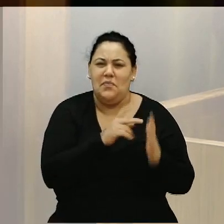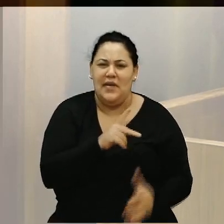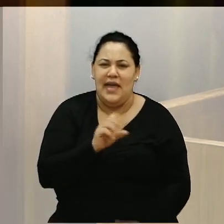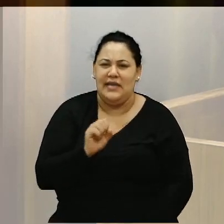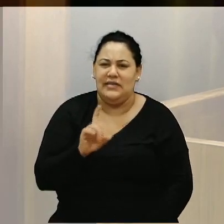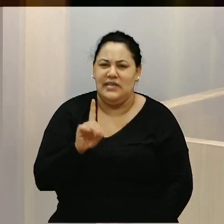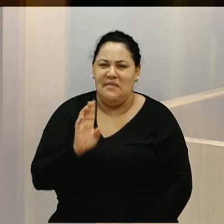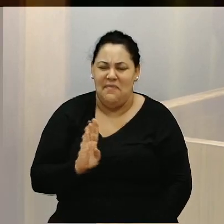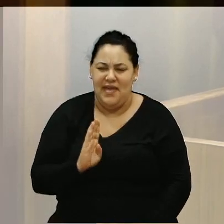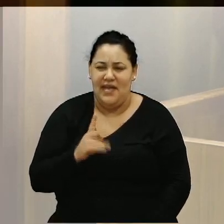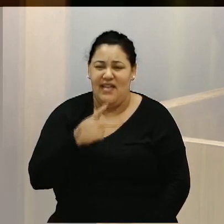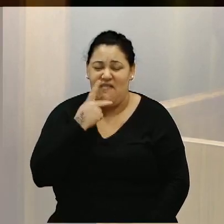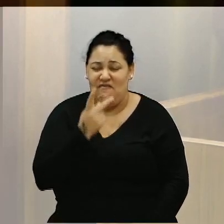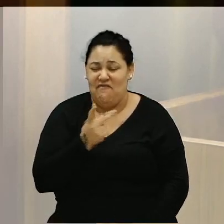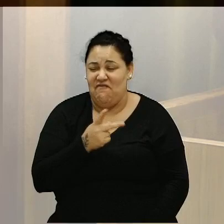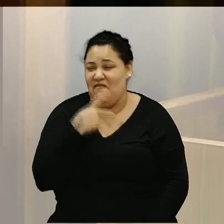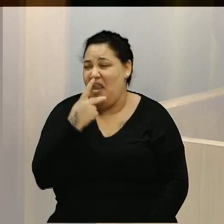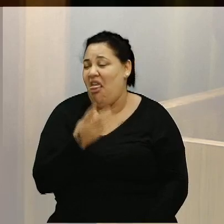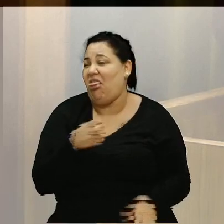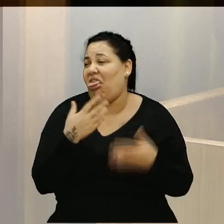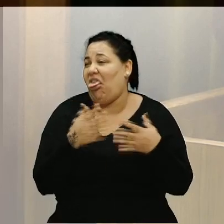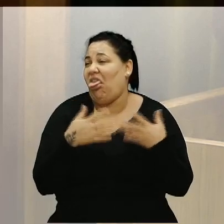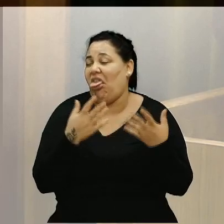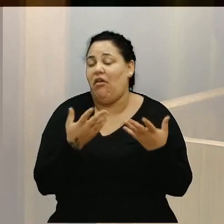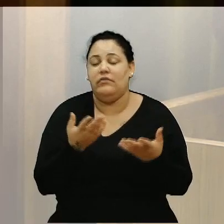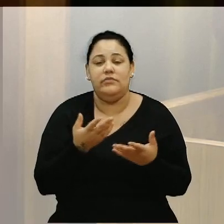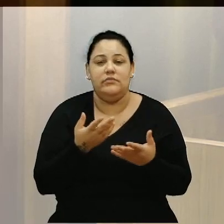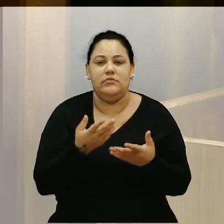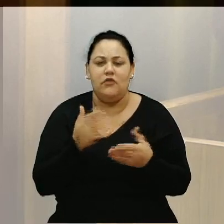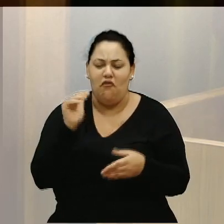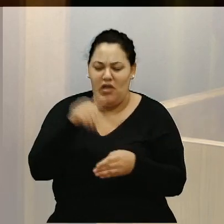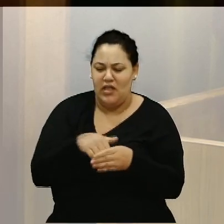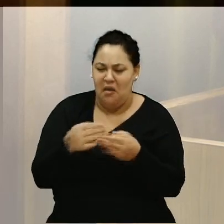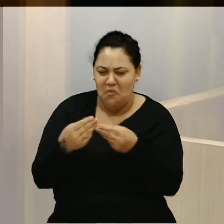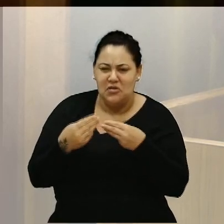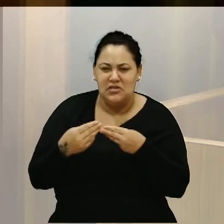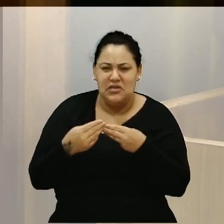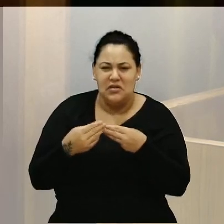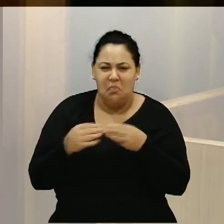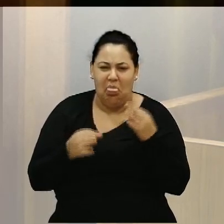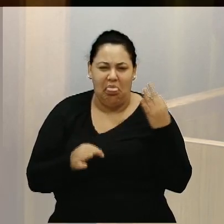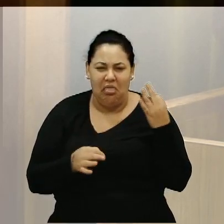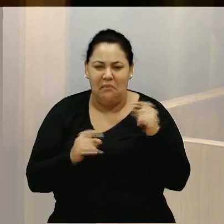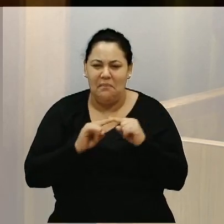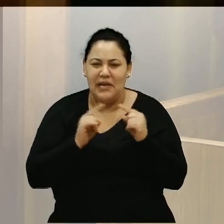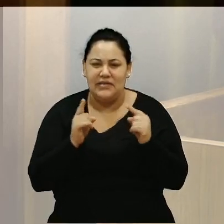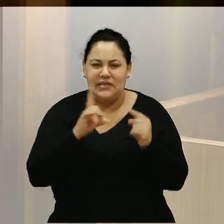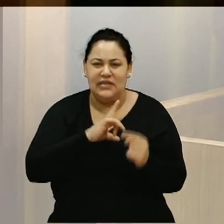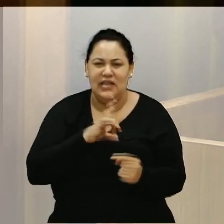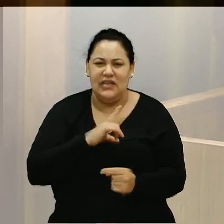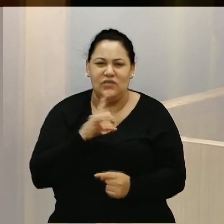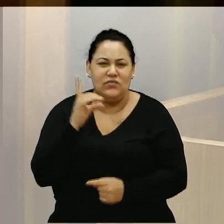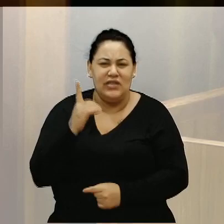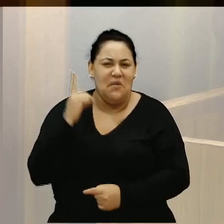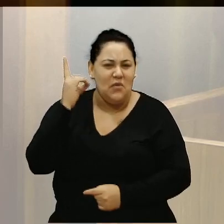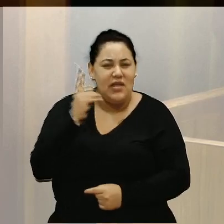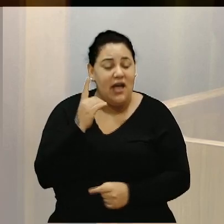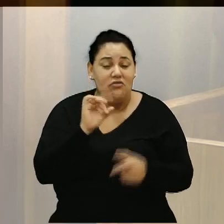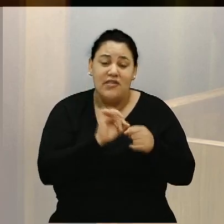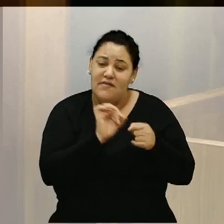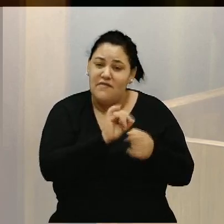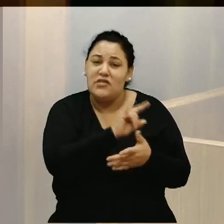conversa mole, de votar moção e tal, mas tem um deputado que elaborou um